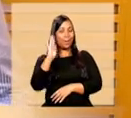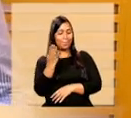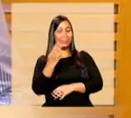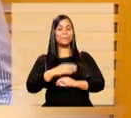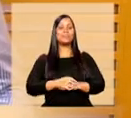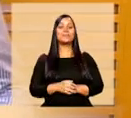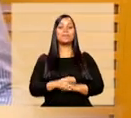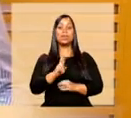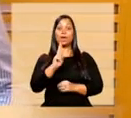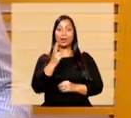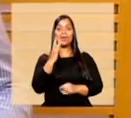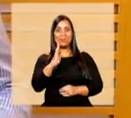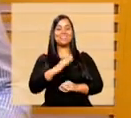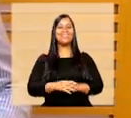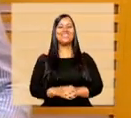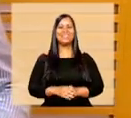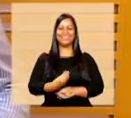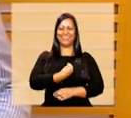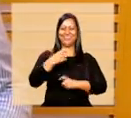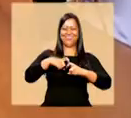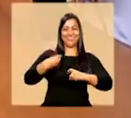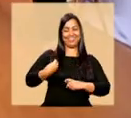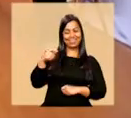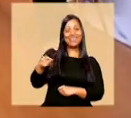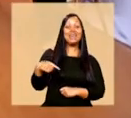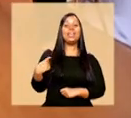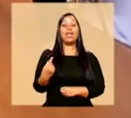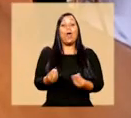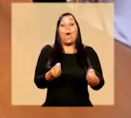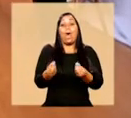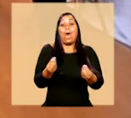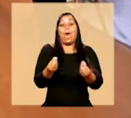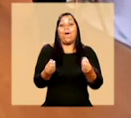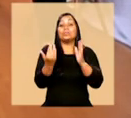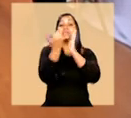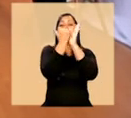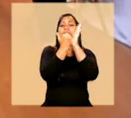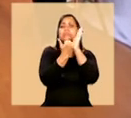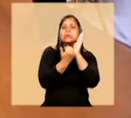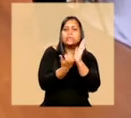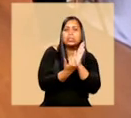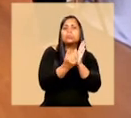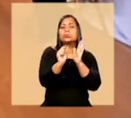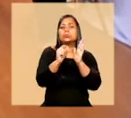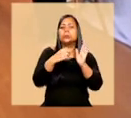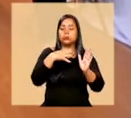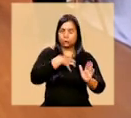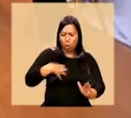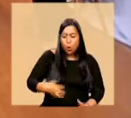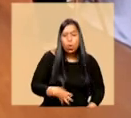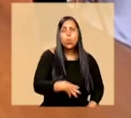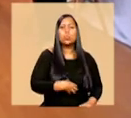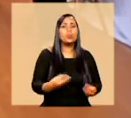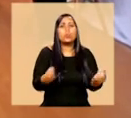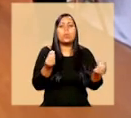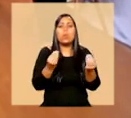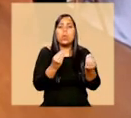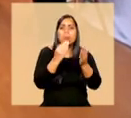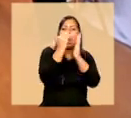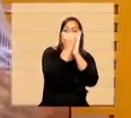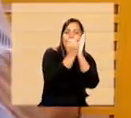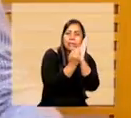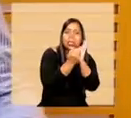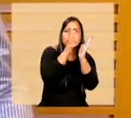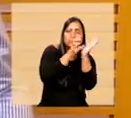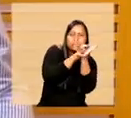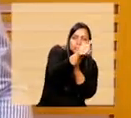do Rio Preto. O Dr. João Fernando Piccolo de Oliveira está aqui com a gente. Doutor, como é que funciona o sistema de captação de órgãos? Como é que é o